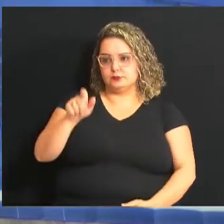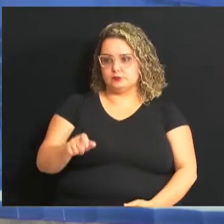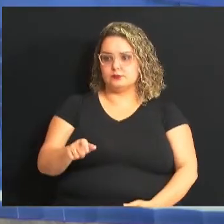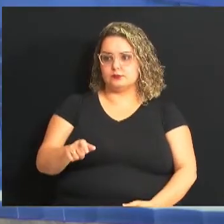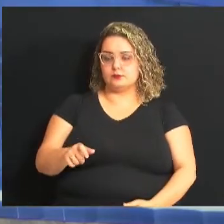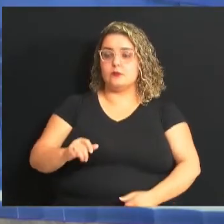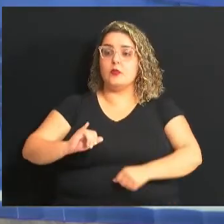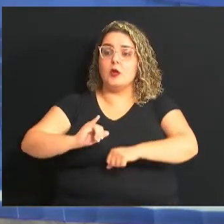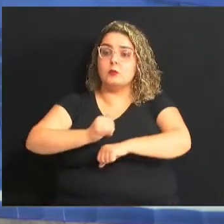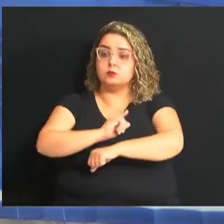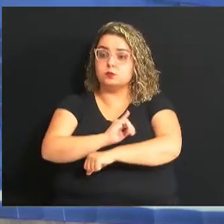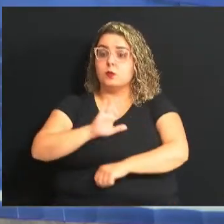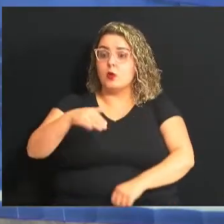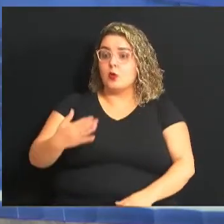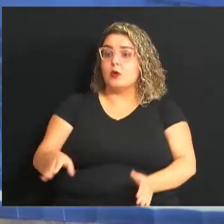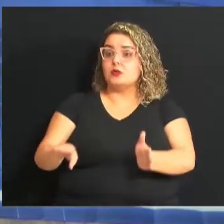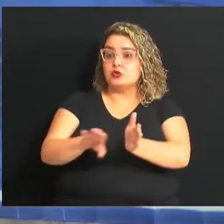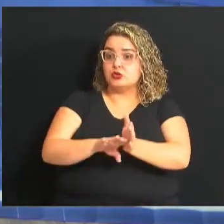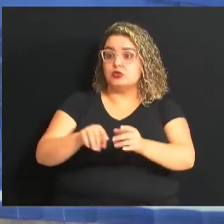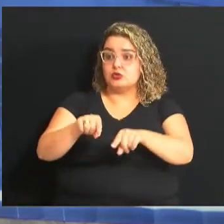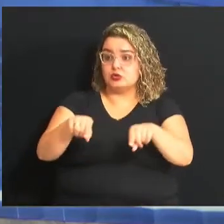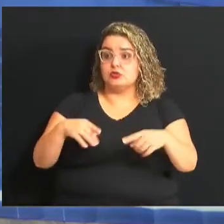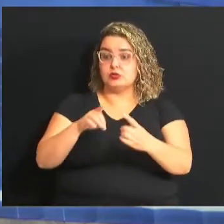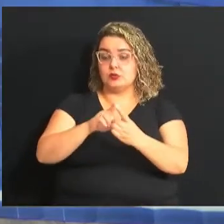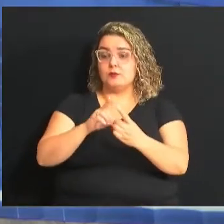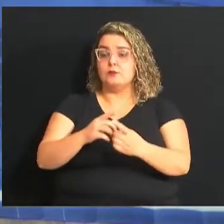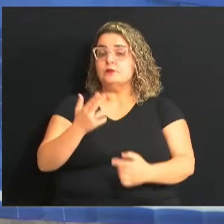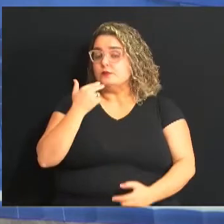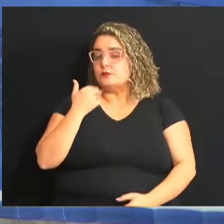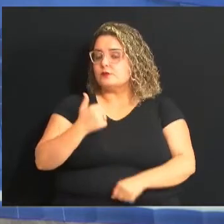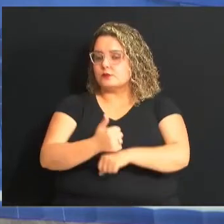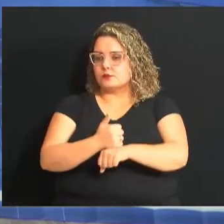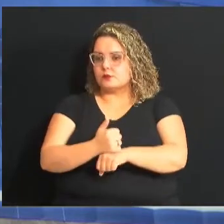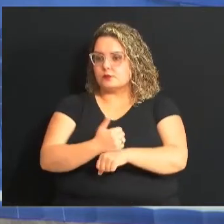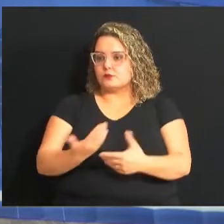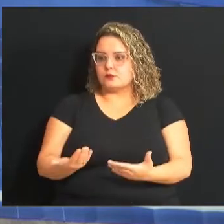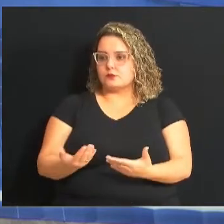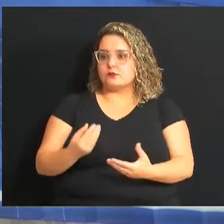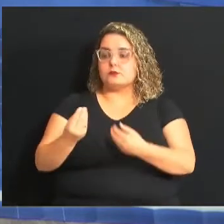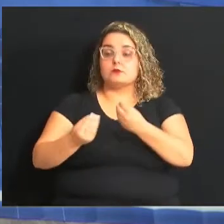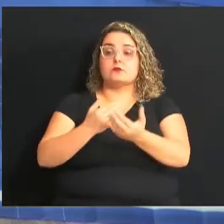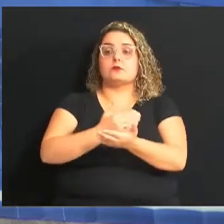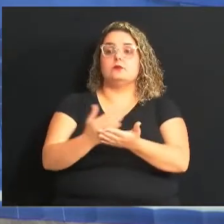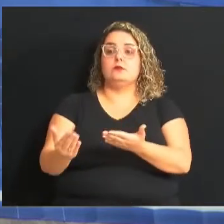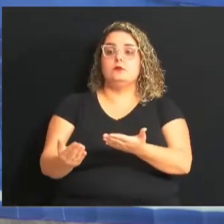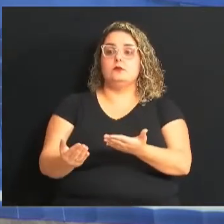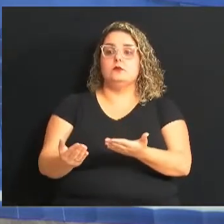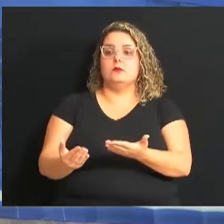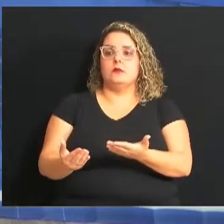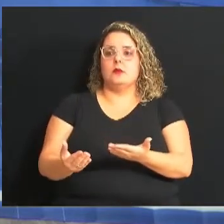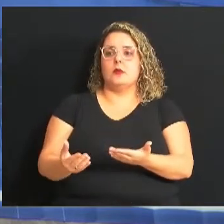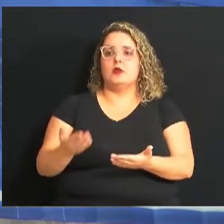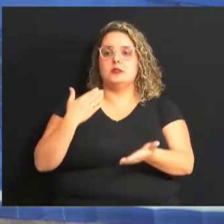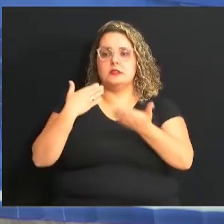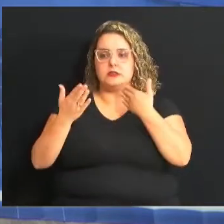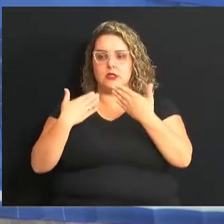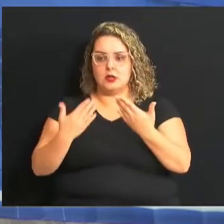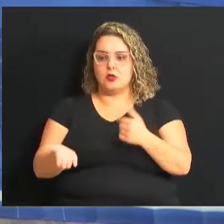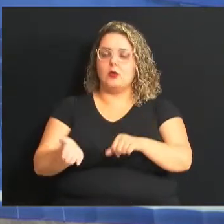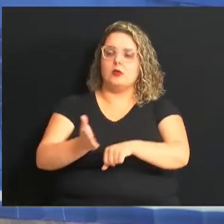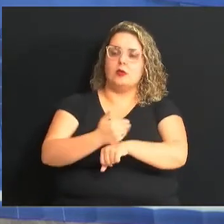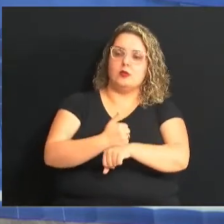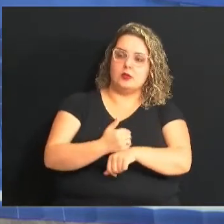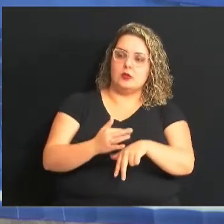obesidade, quando chega no consultório do nutricionista, por onde que vocês começam? Como que é? Vocês têm aquela conversa, né, com